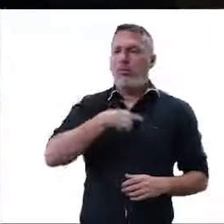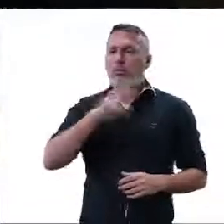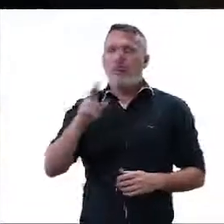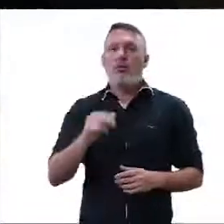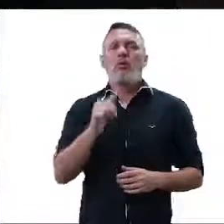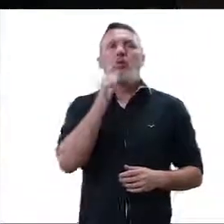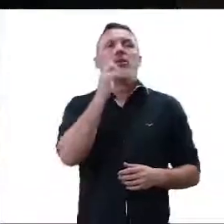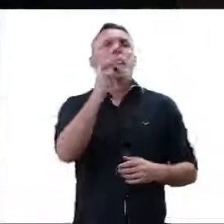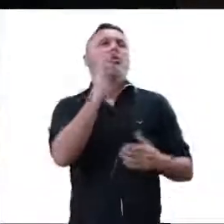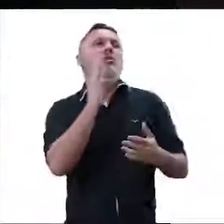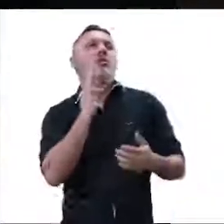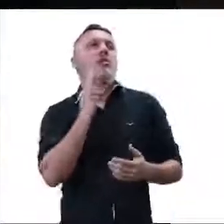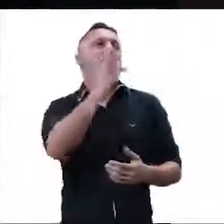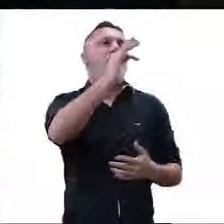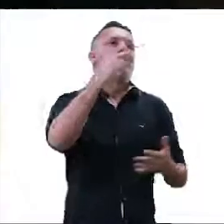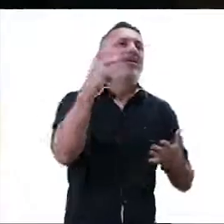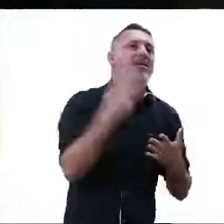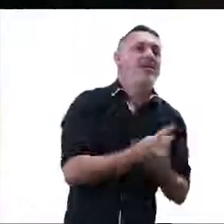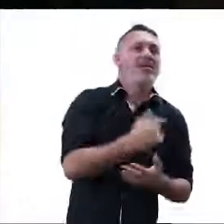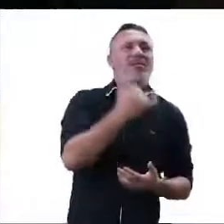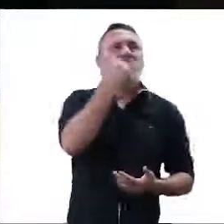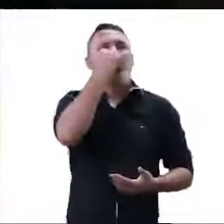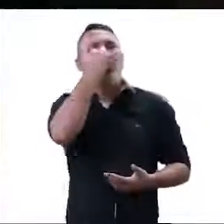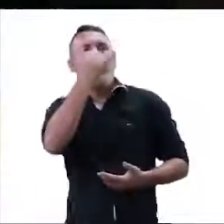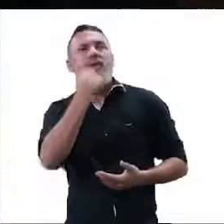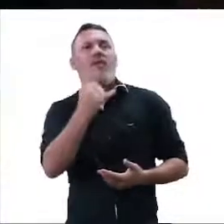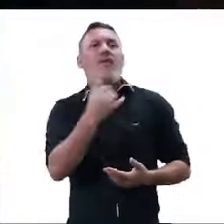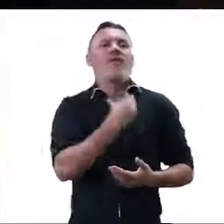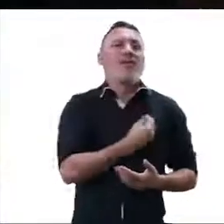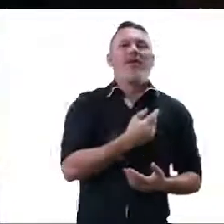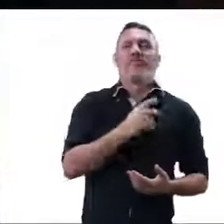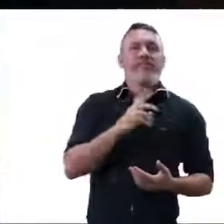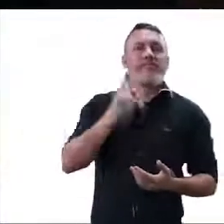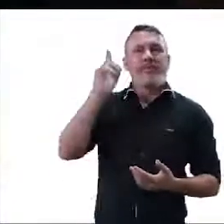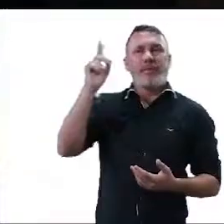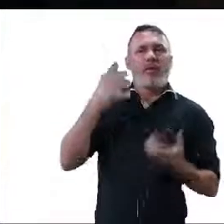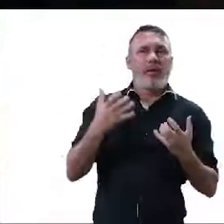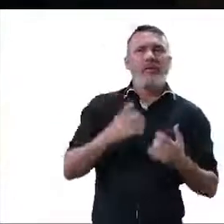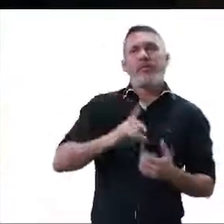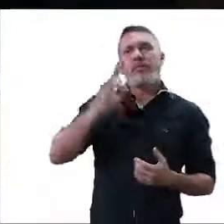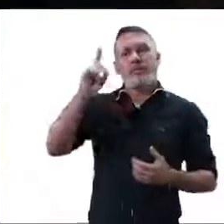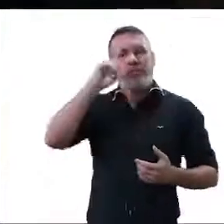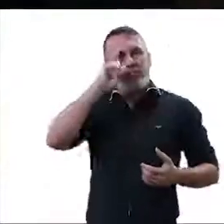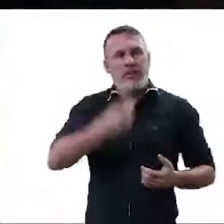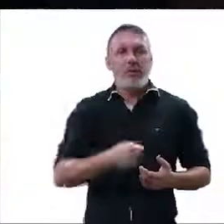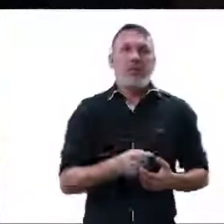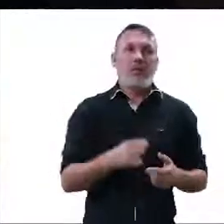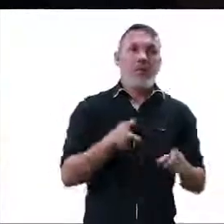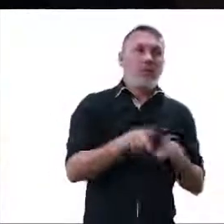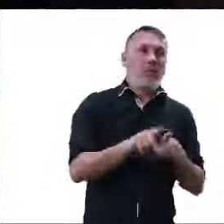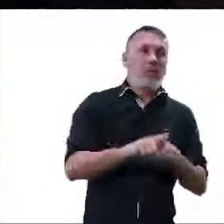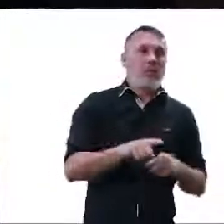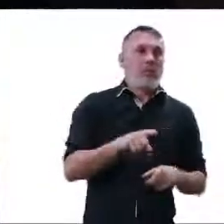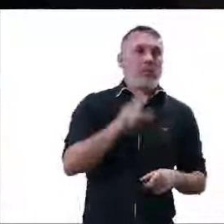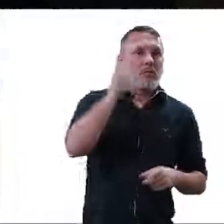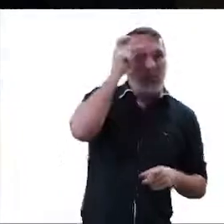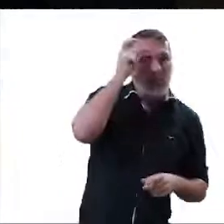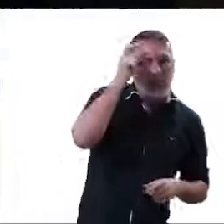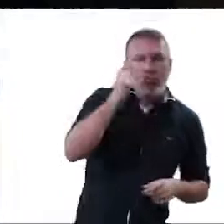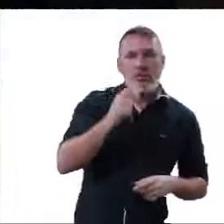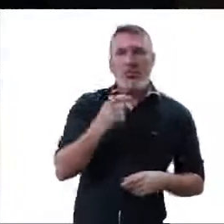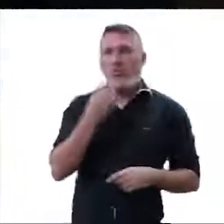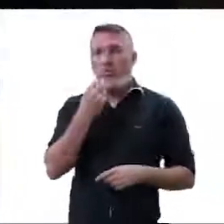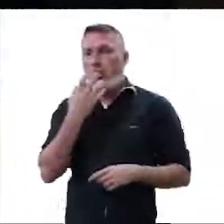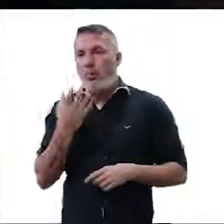destino, de fatalidade, né? Estabelece uma dicotomia de bem e mal. Então, é a forma de se